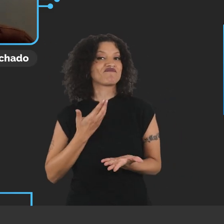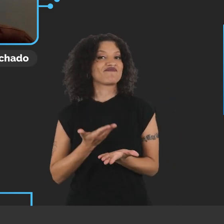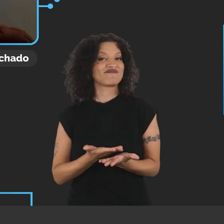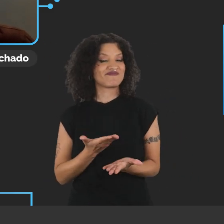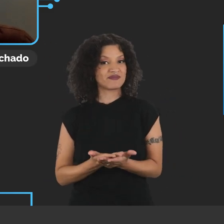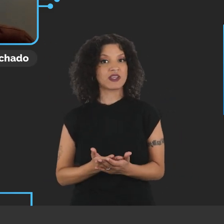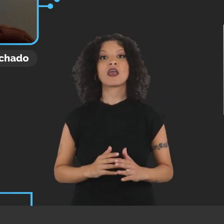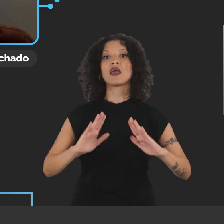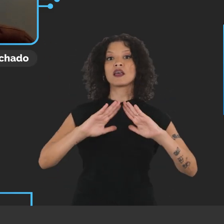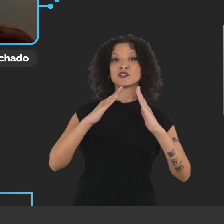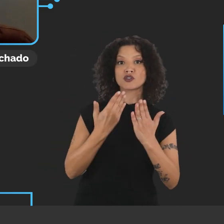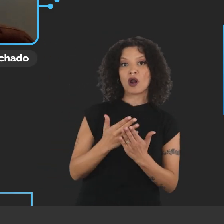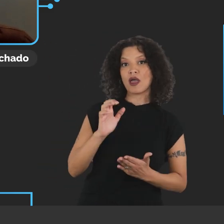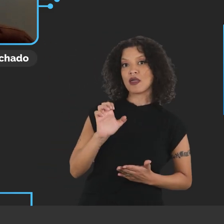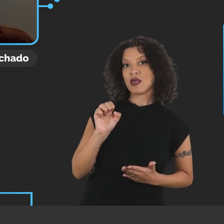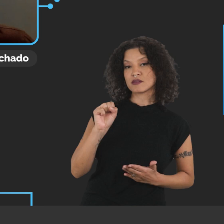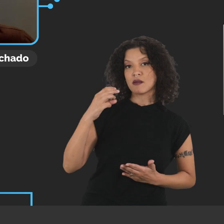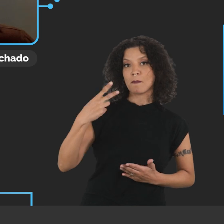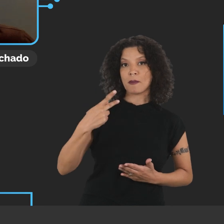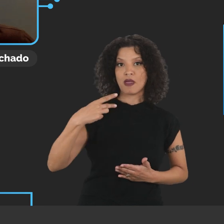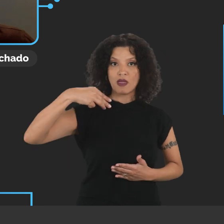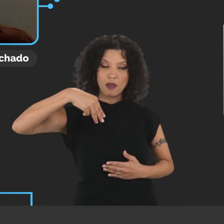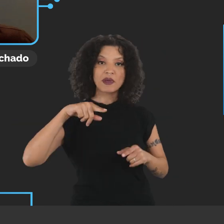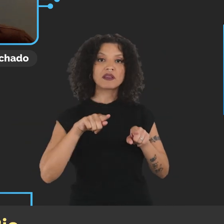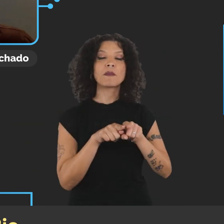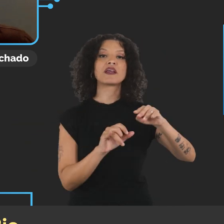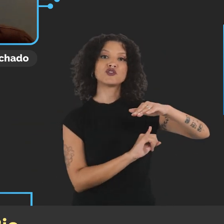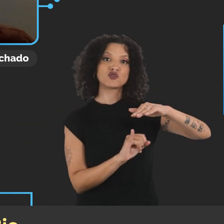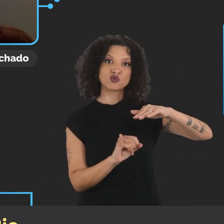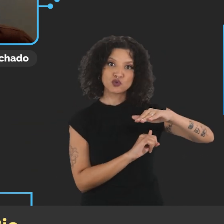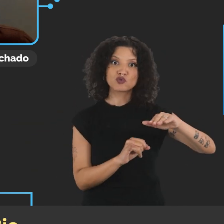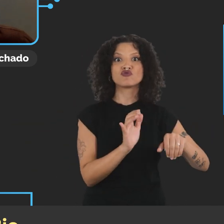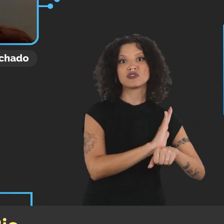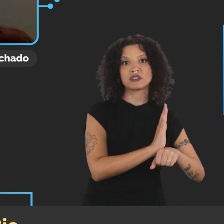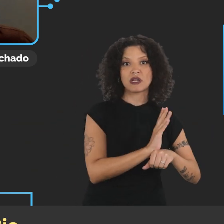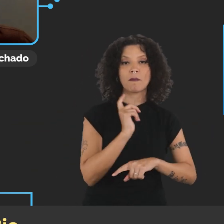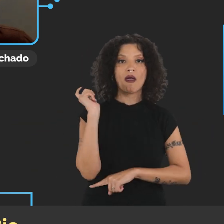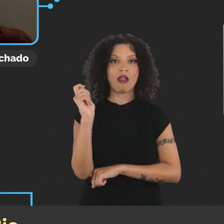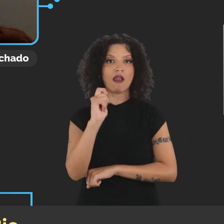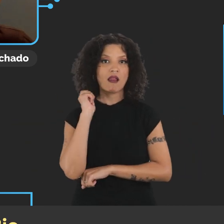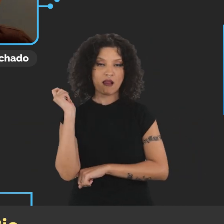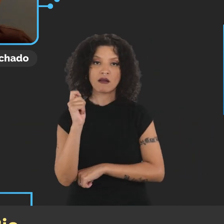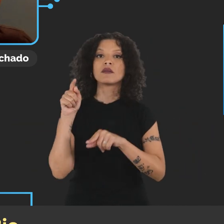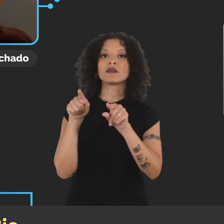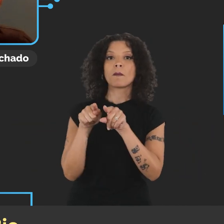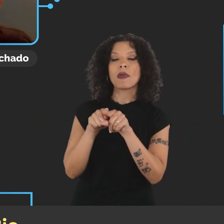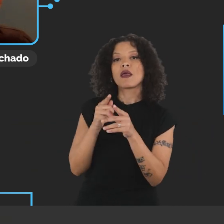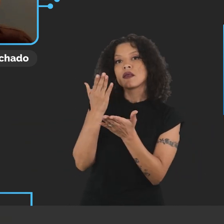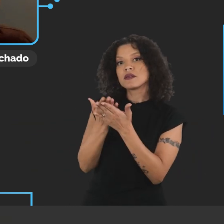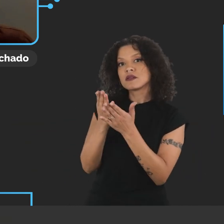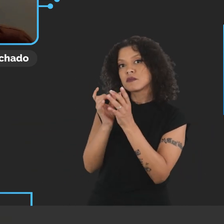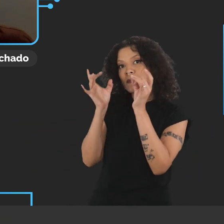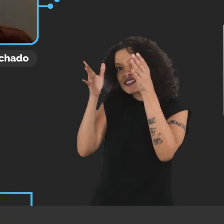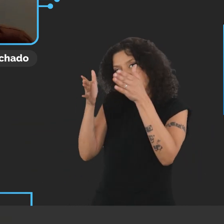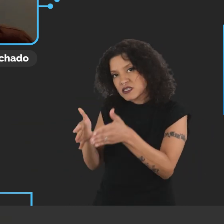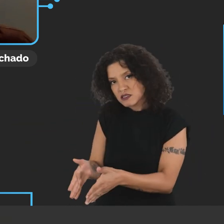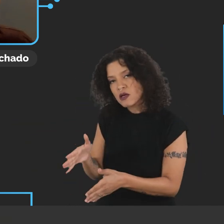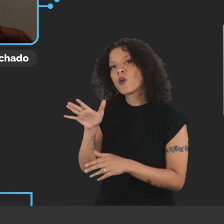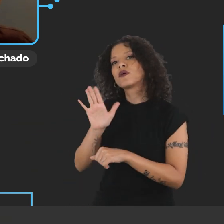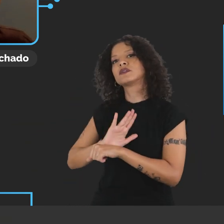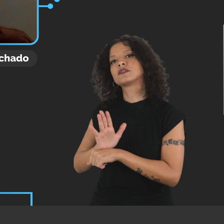Paulo. Estudei na Escola de Criação da ESPM, no Instituto Estadual de Cinema do Rio Grande do Sul,